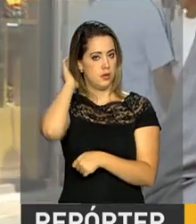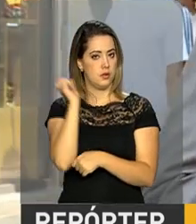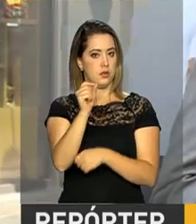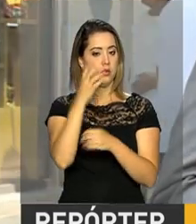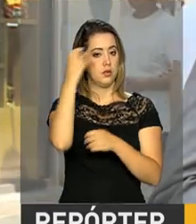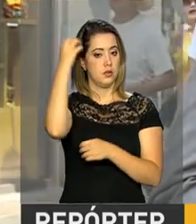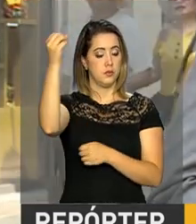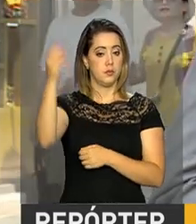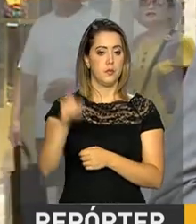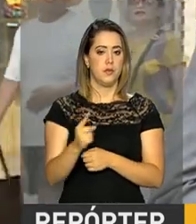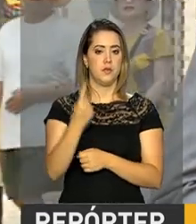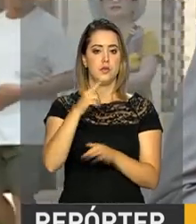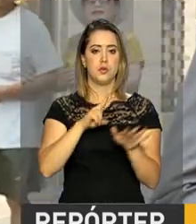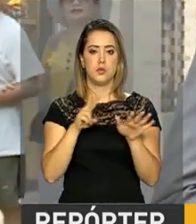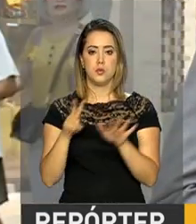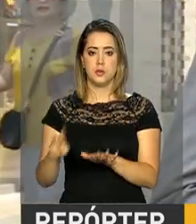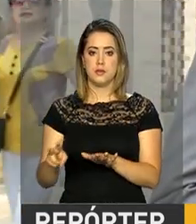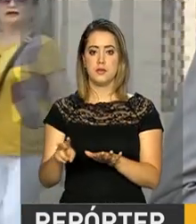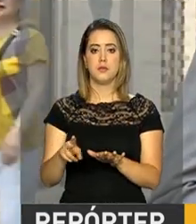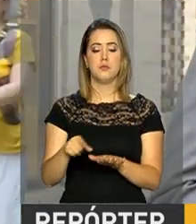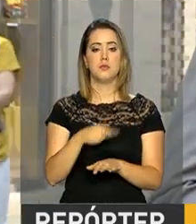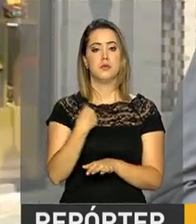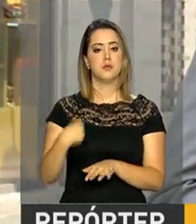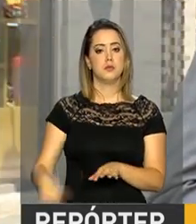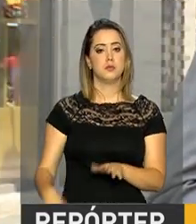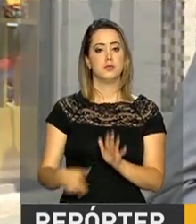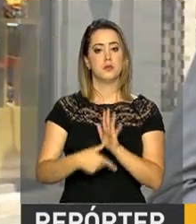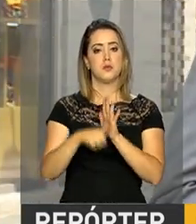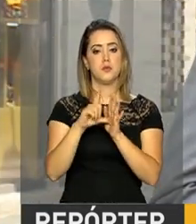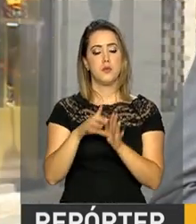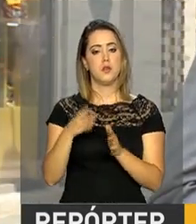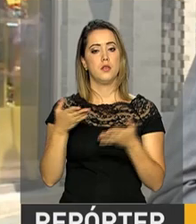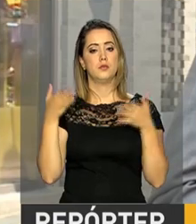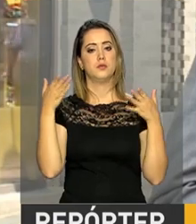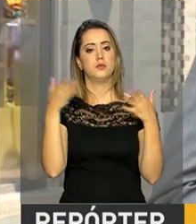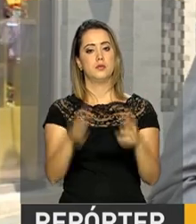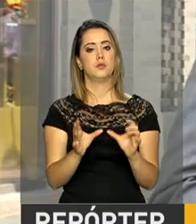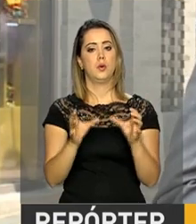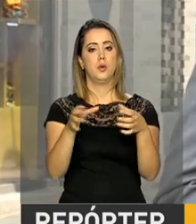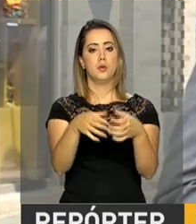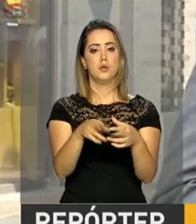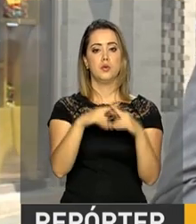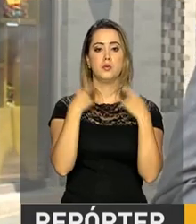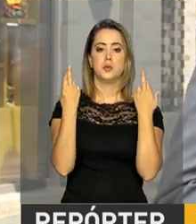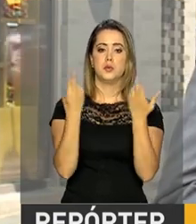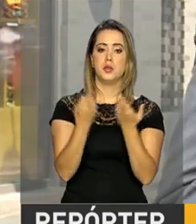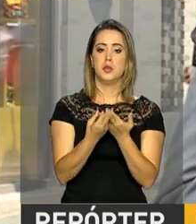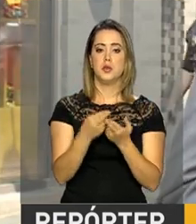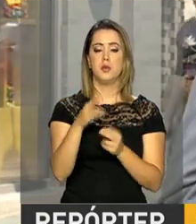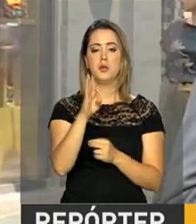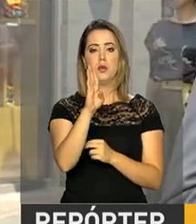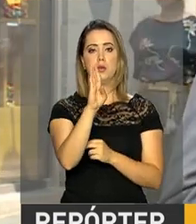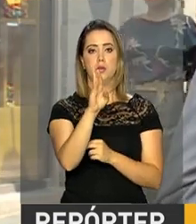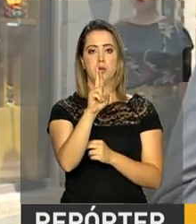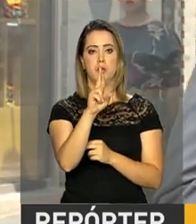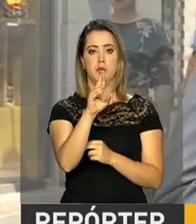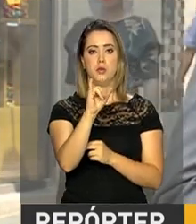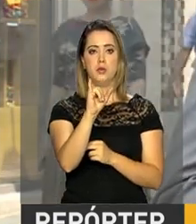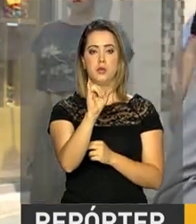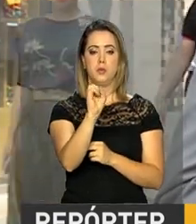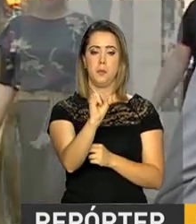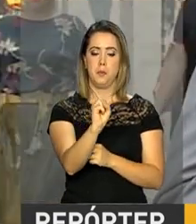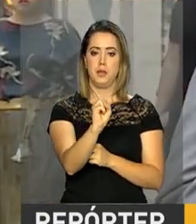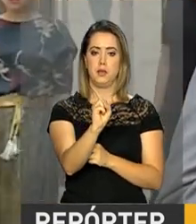na viagem de quase uma semana à China. Antes de participar da cúpula dos BRICS na cidade de Xiamen,